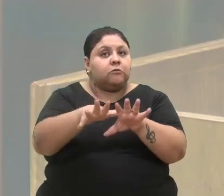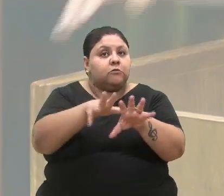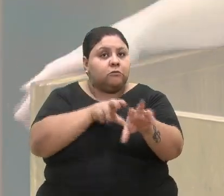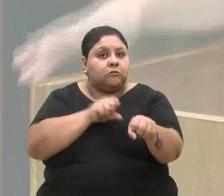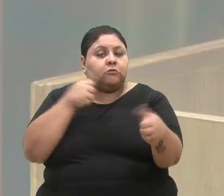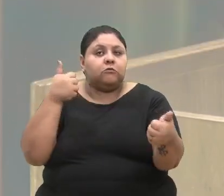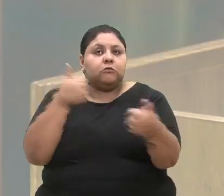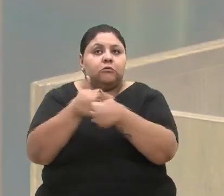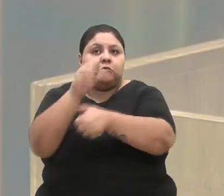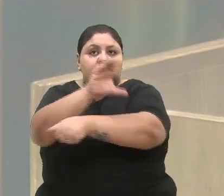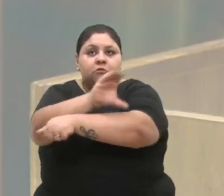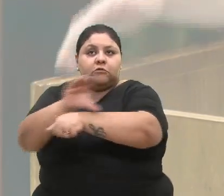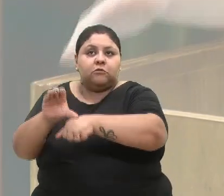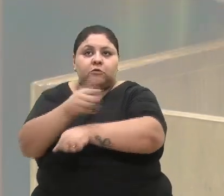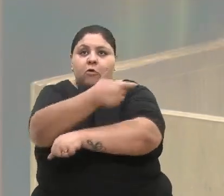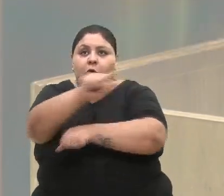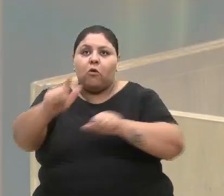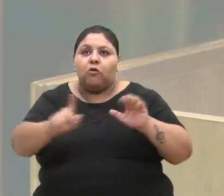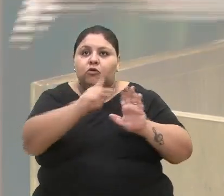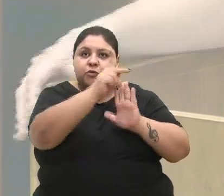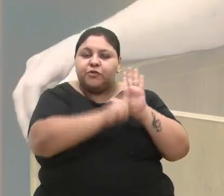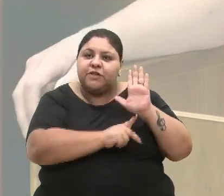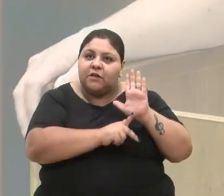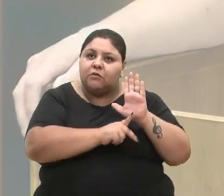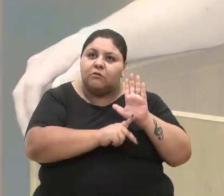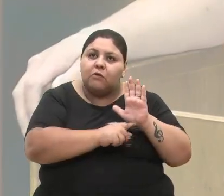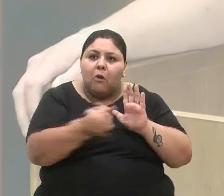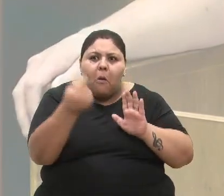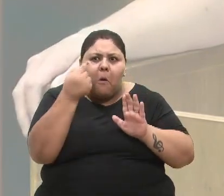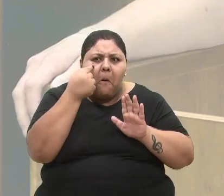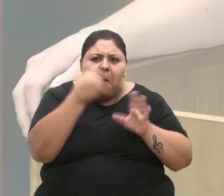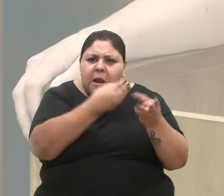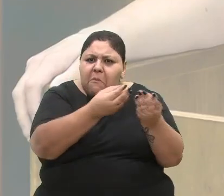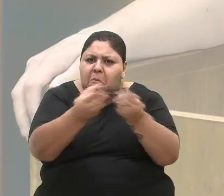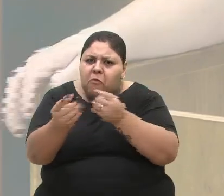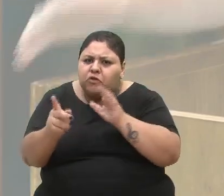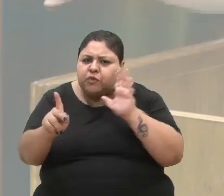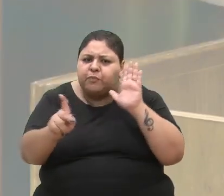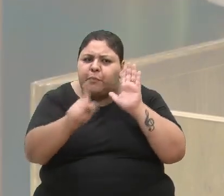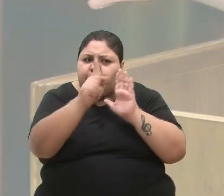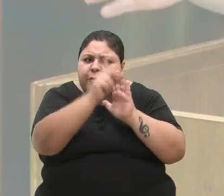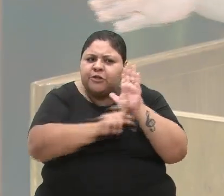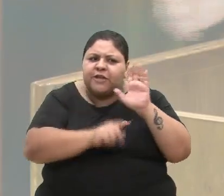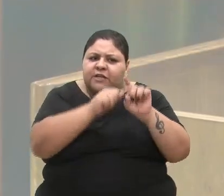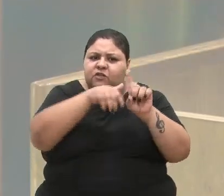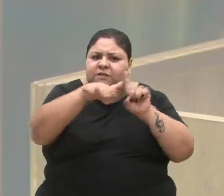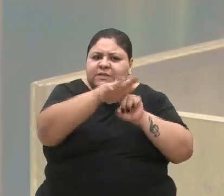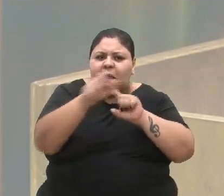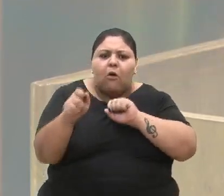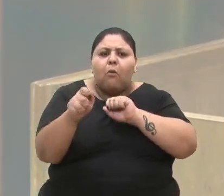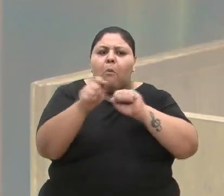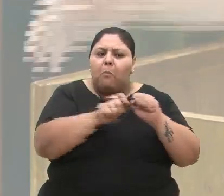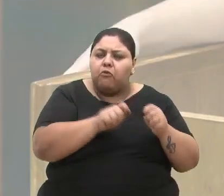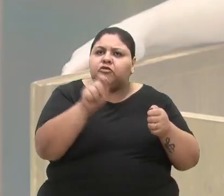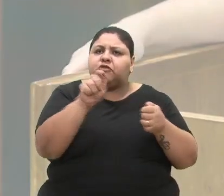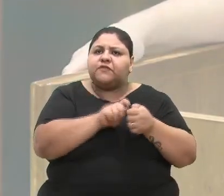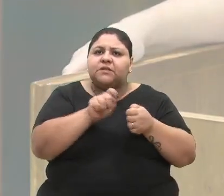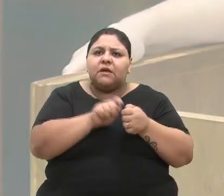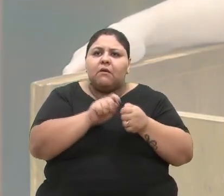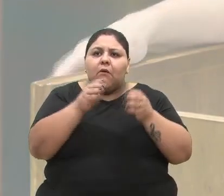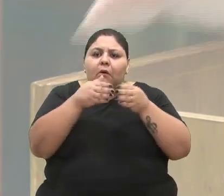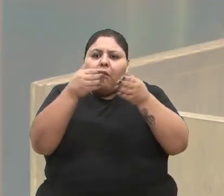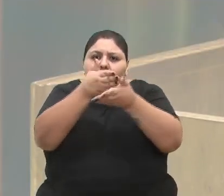através do curso também, outro projeto social. Olha quantos projetos sociais eu tive a oportunidade de fazer. E esses projetos sociais que abriram infinitas portas para